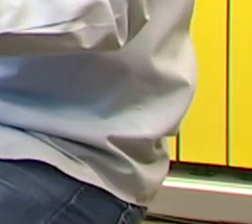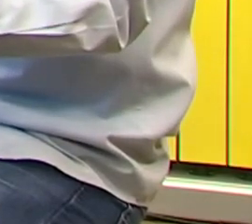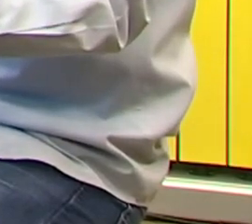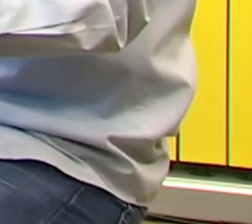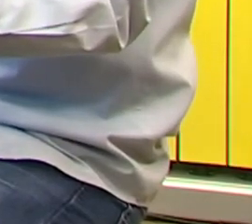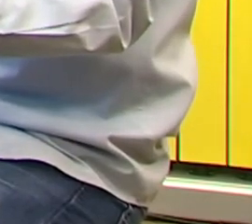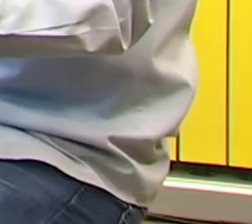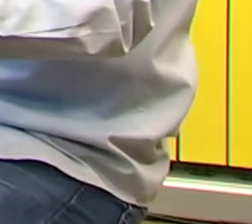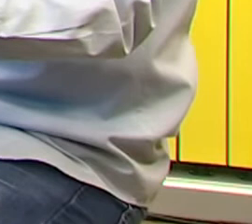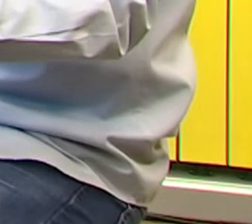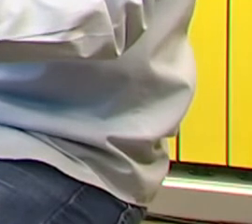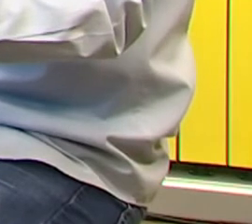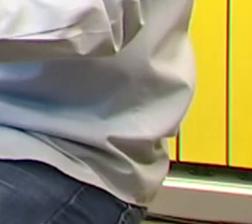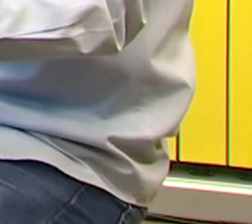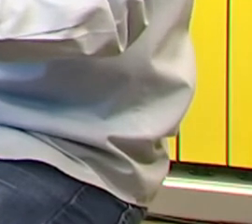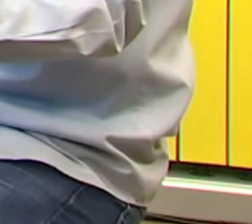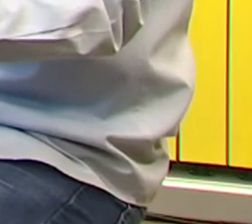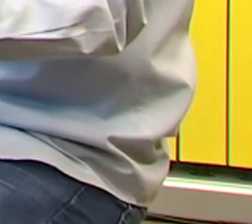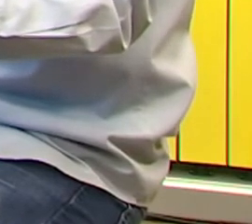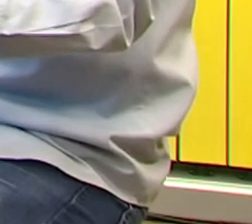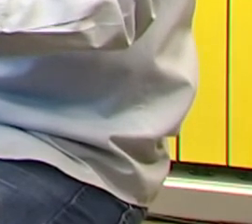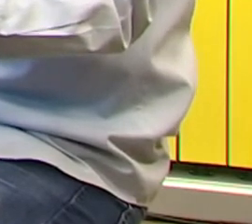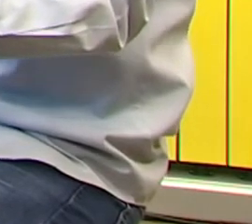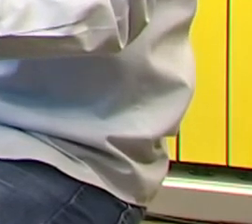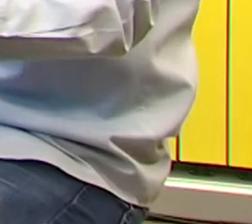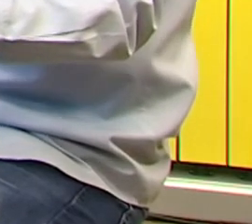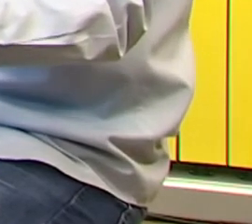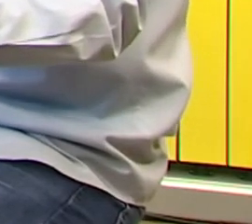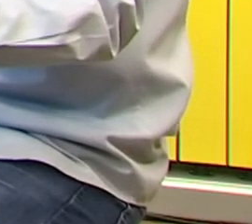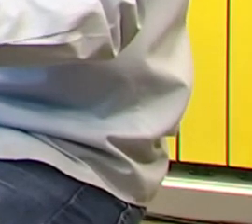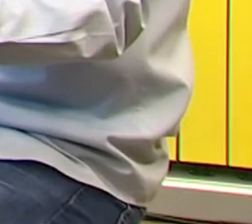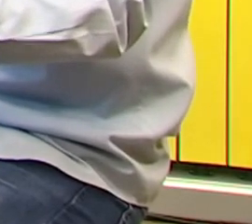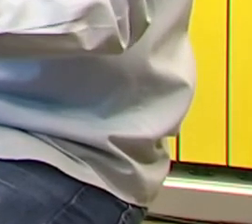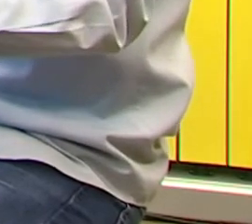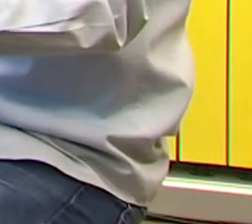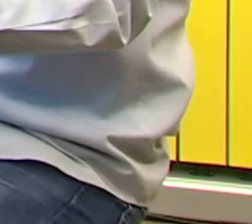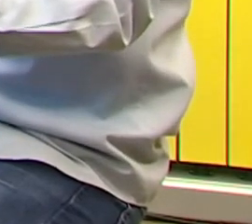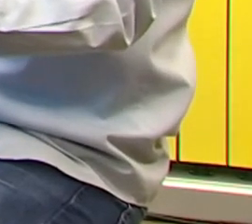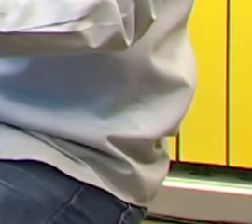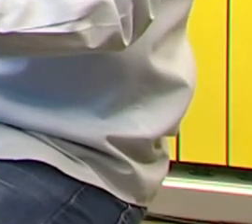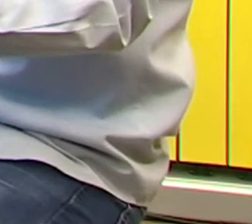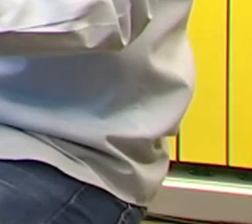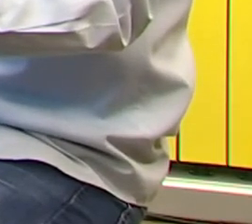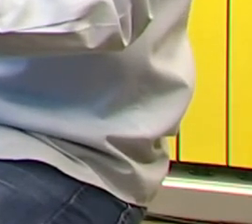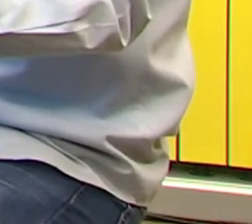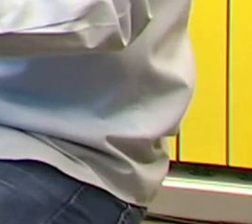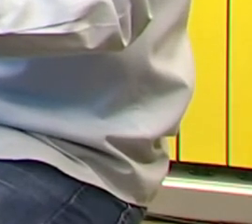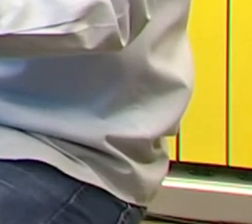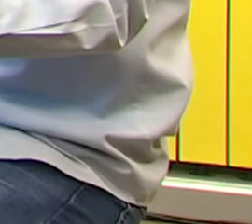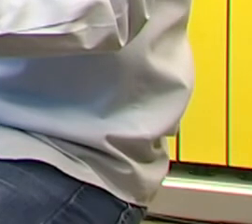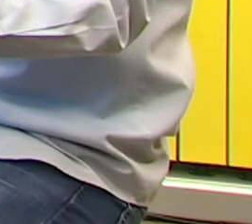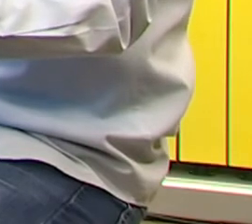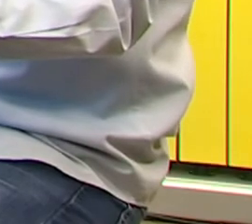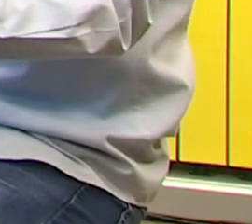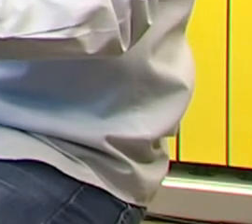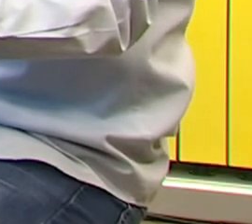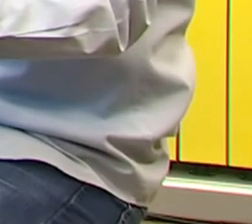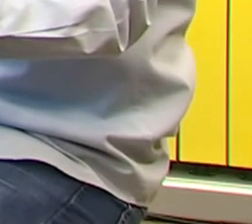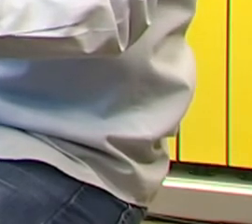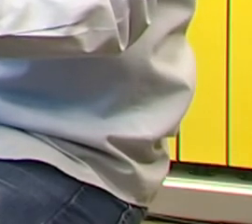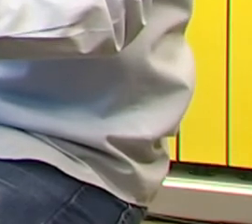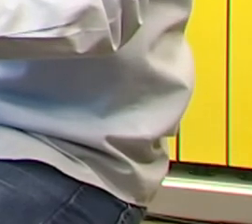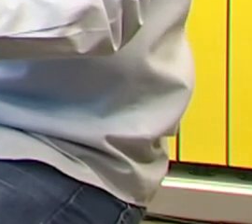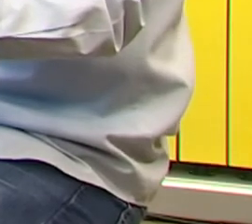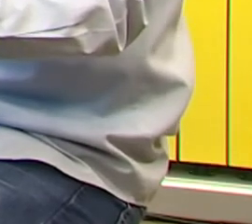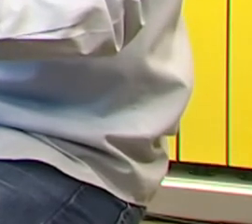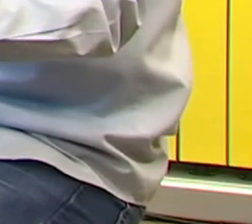dele anterior, ele é um jogador que tem muita capacidade, tem muito potencial, mas tem que ter aquela tranquilidade, aquela calma